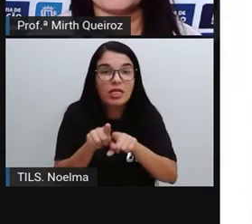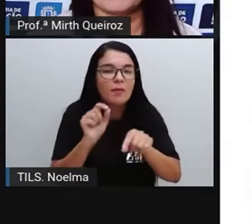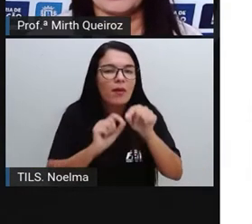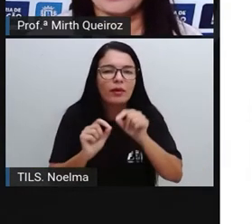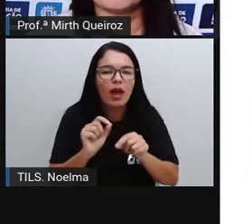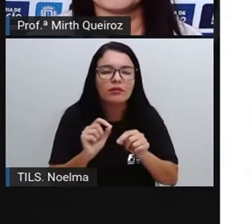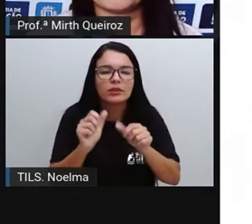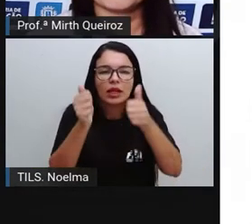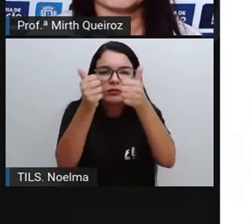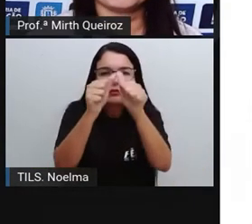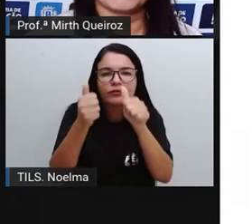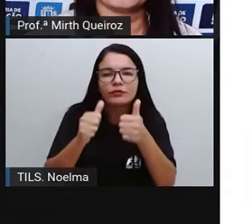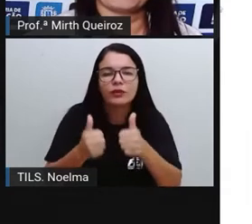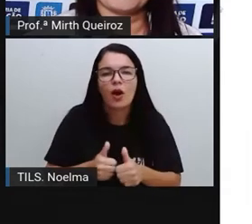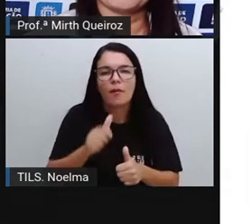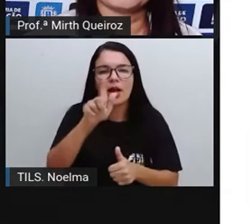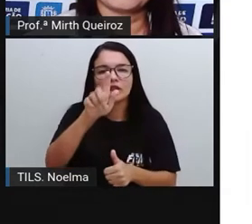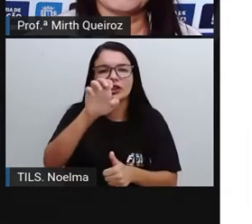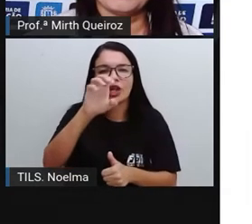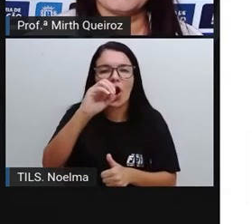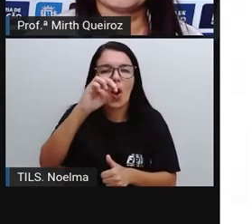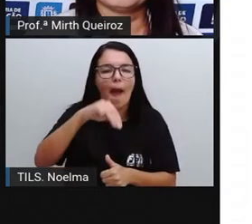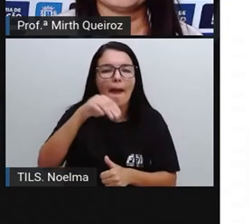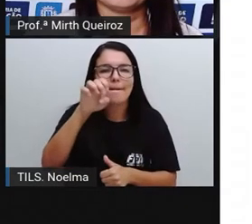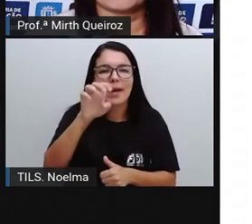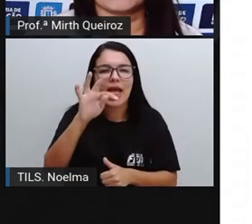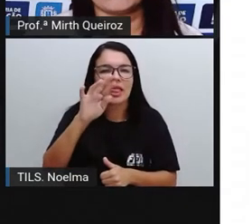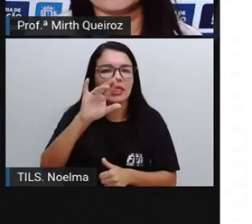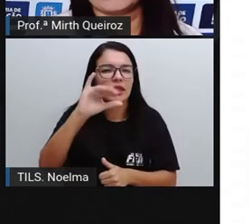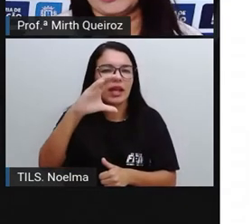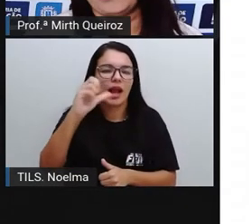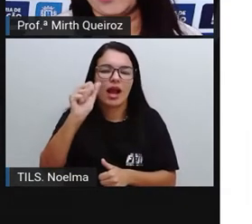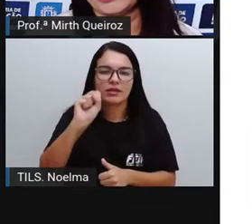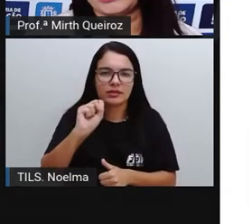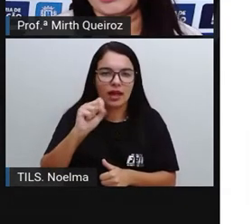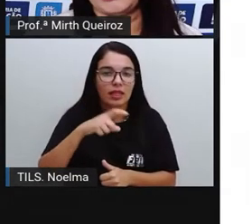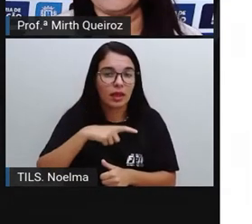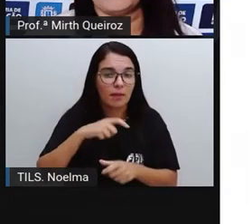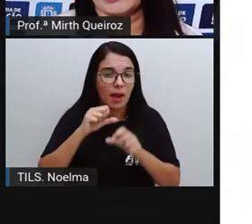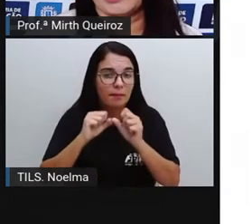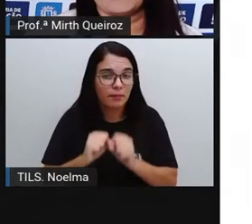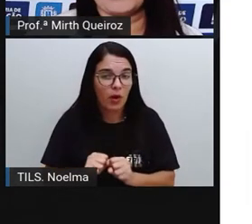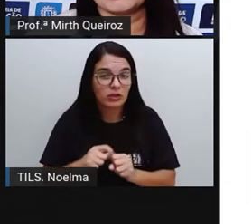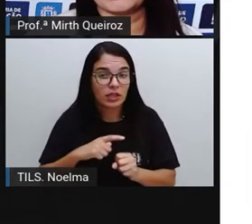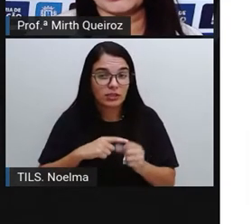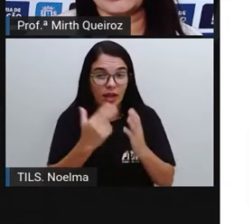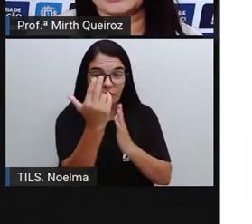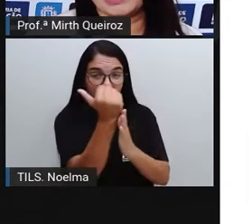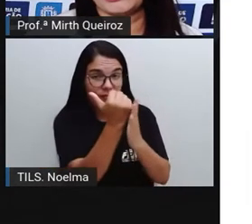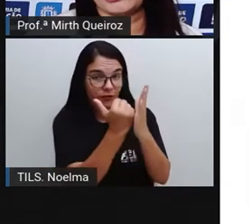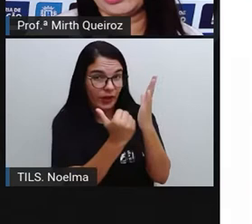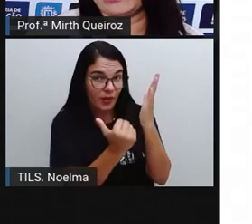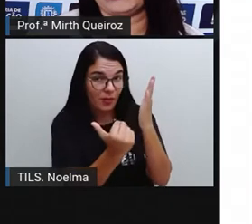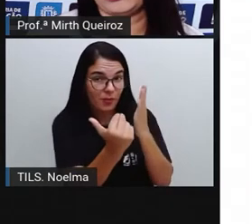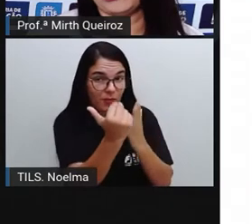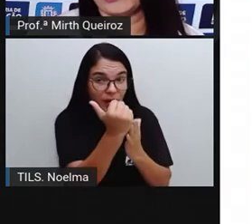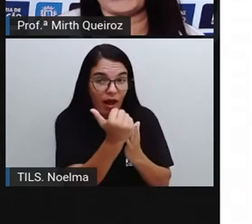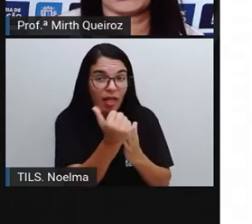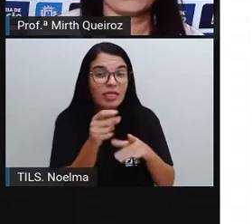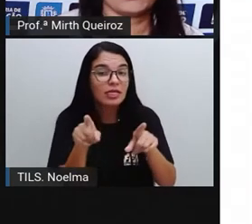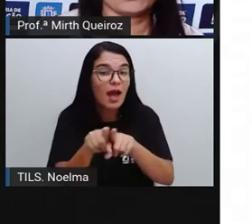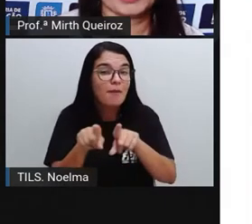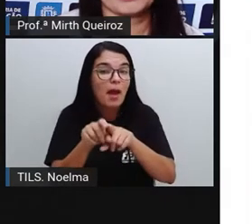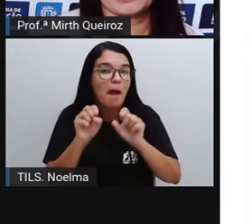geométricas, né? Além da criatividade e aparência. Ela não só pode ser uma representatividade de